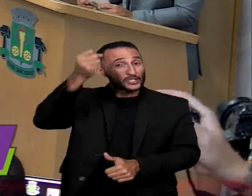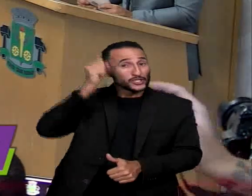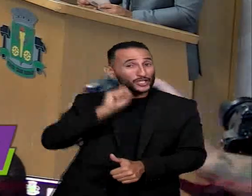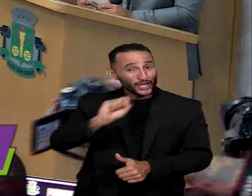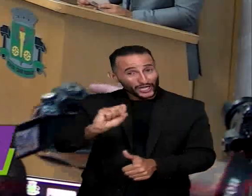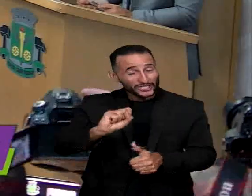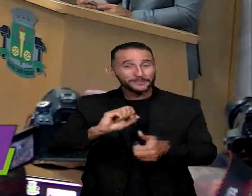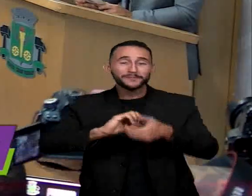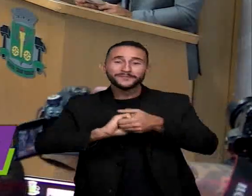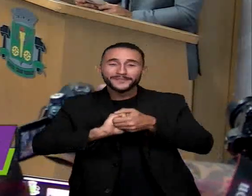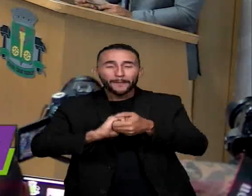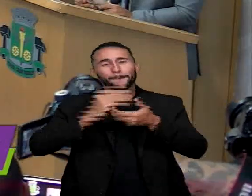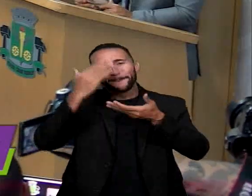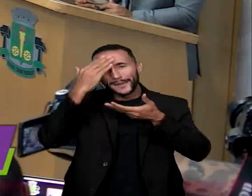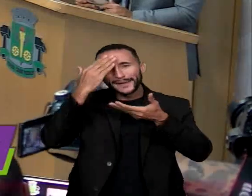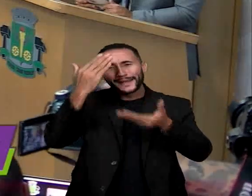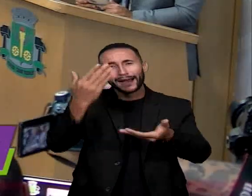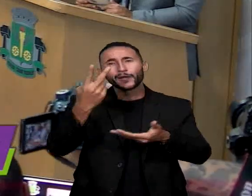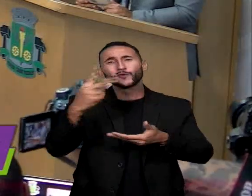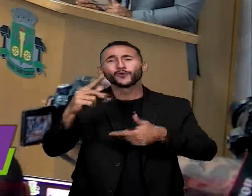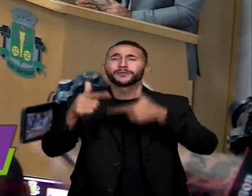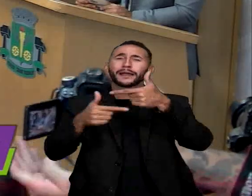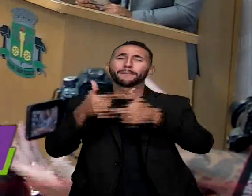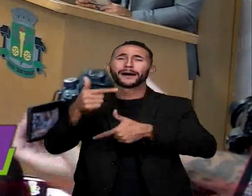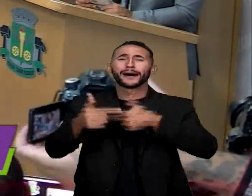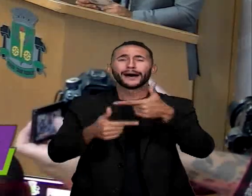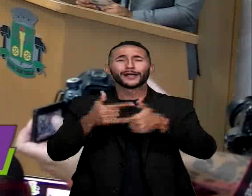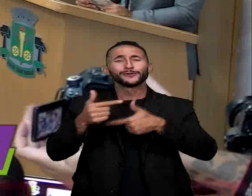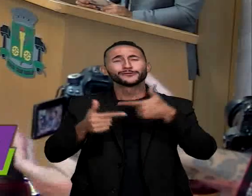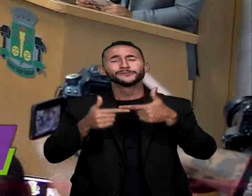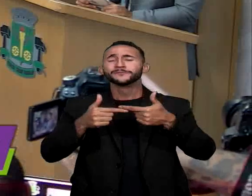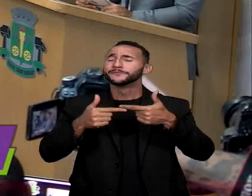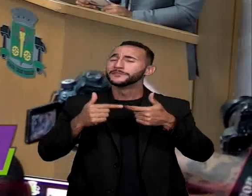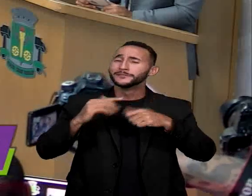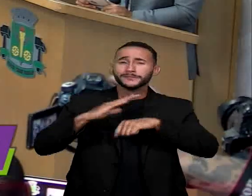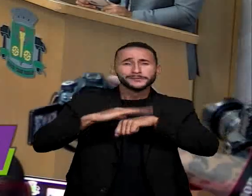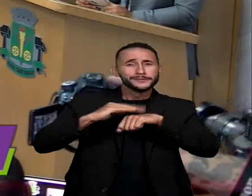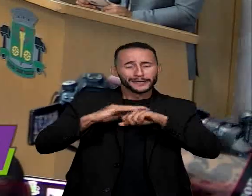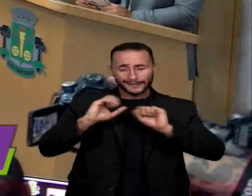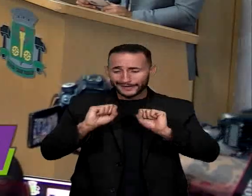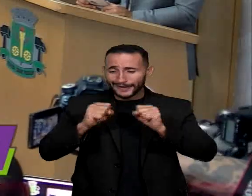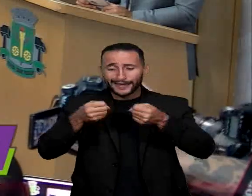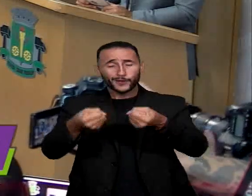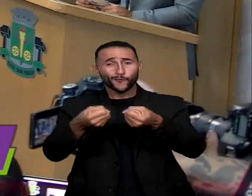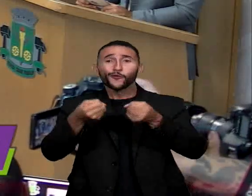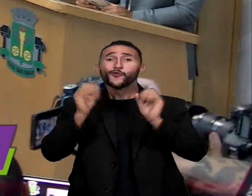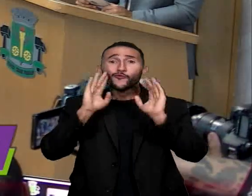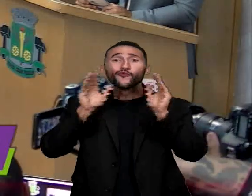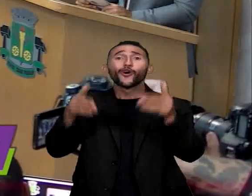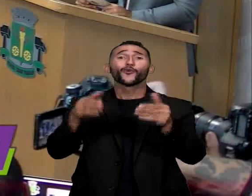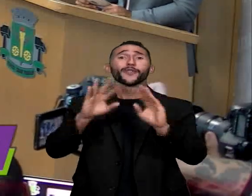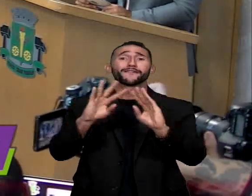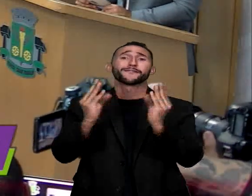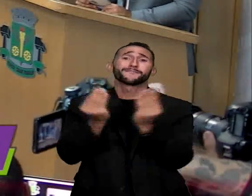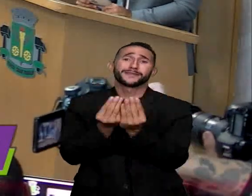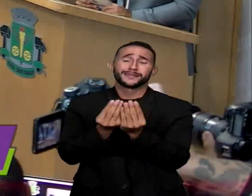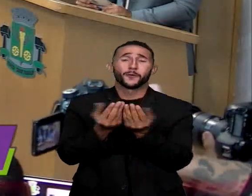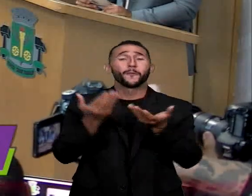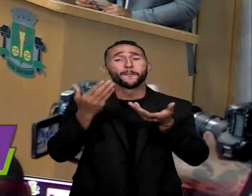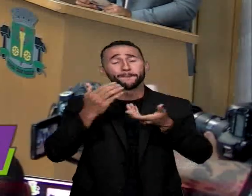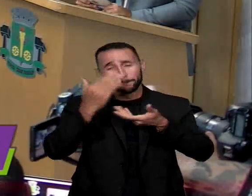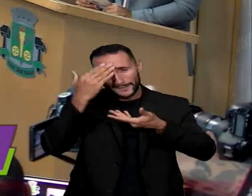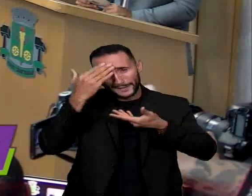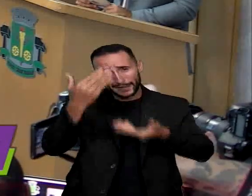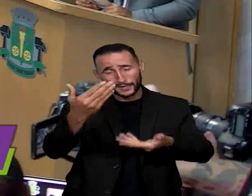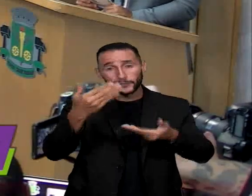agradecimento né a todo o seu trabalho seu empenho pela família muito obrigado quero cumprimentar